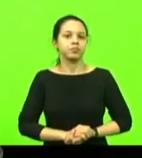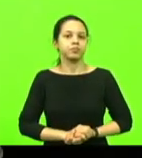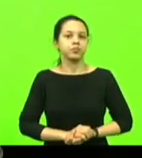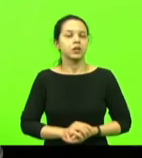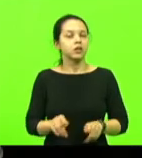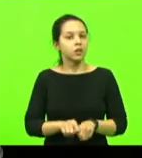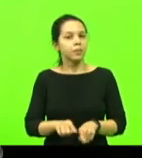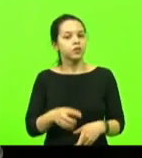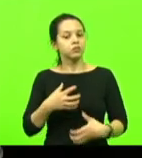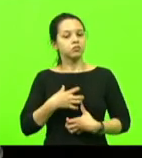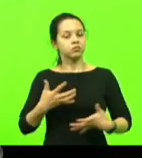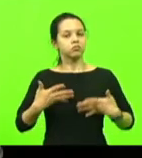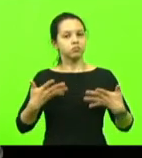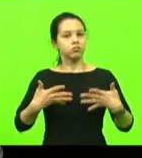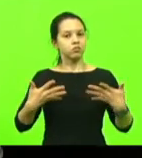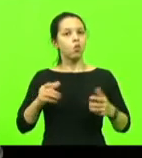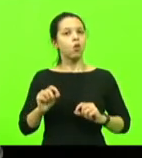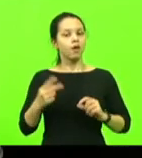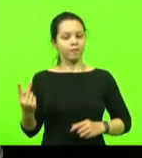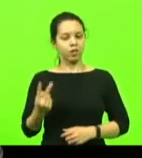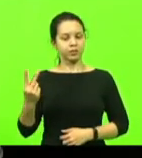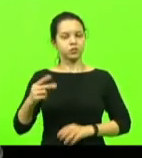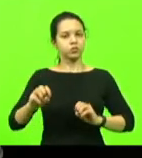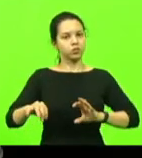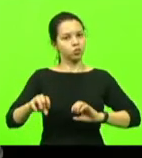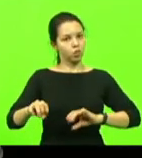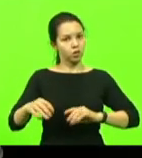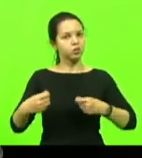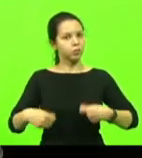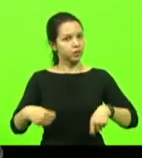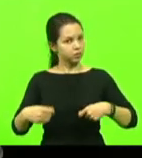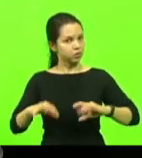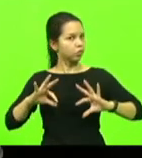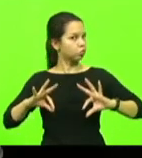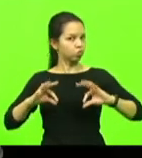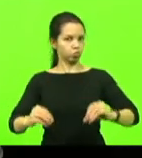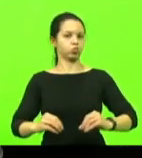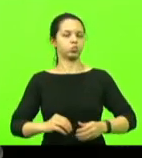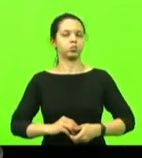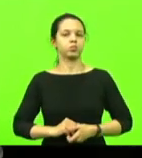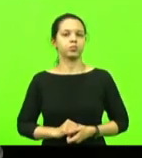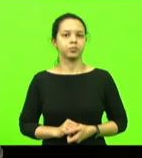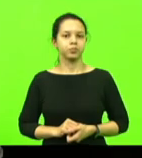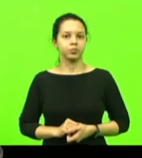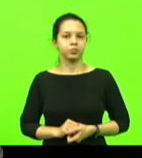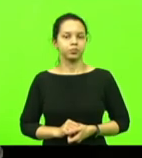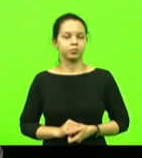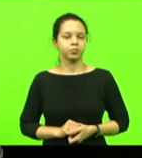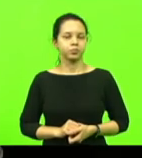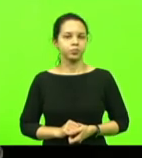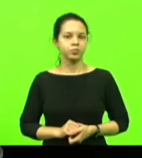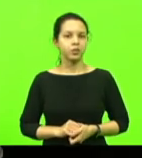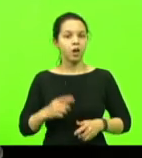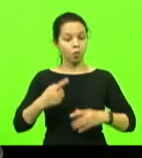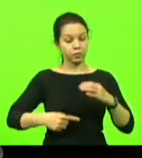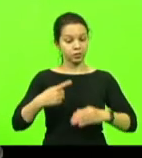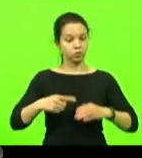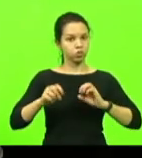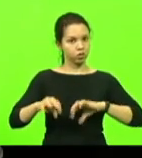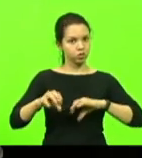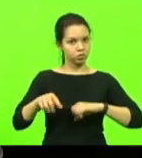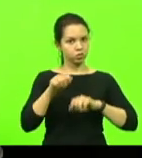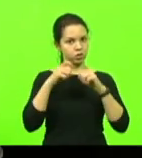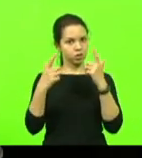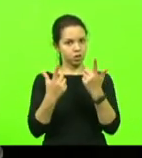ou seja, a valorização da educação como um todo. A Comissão de Educação da LESC, em conjunto